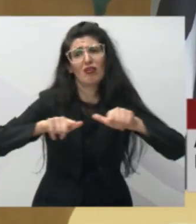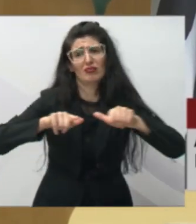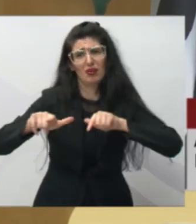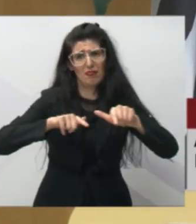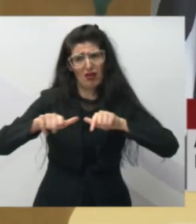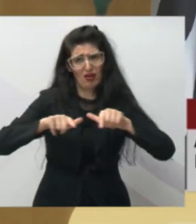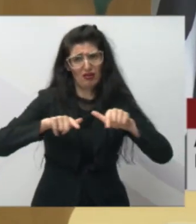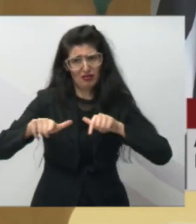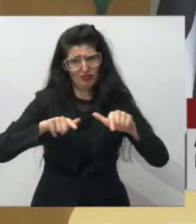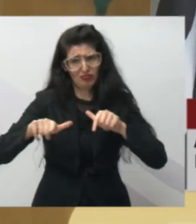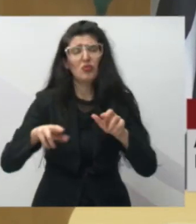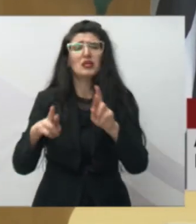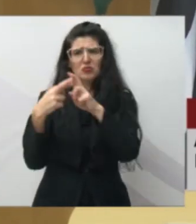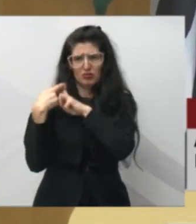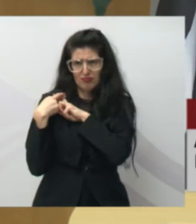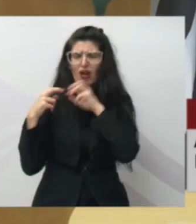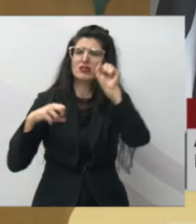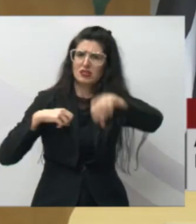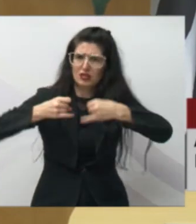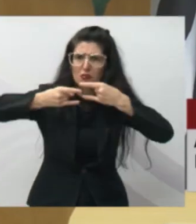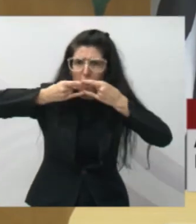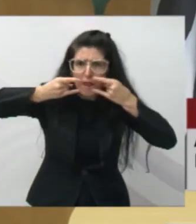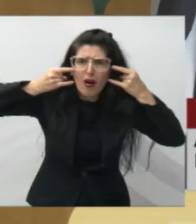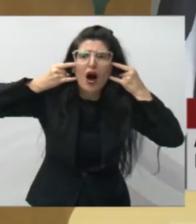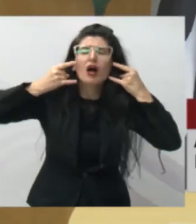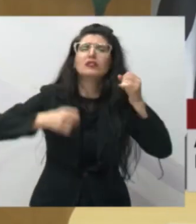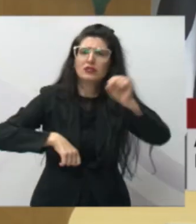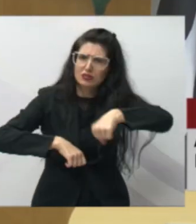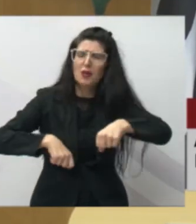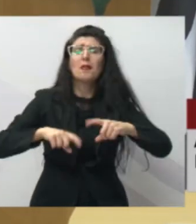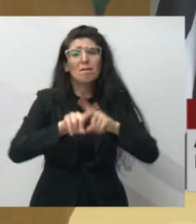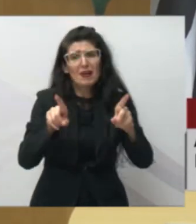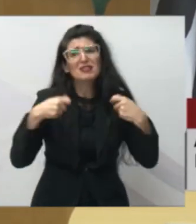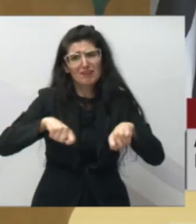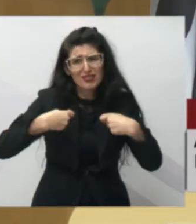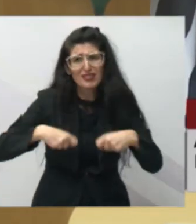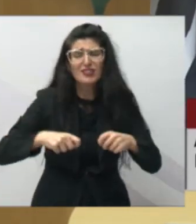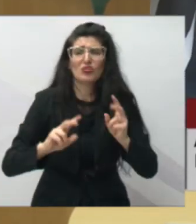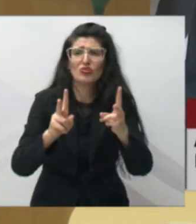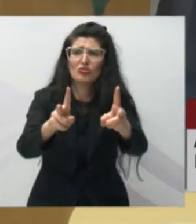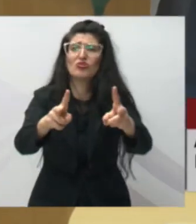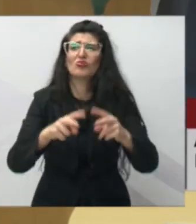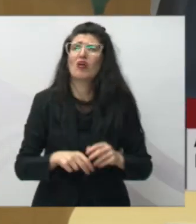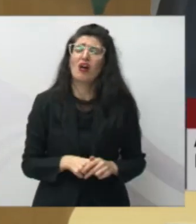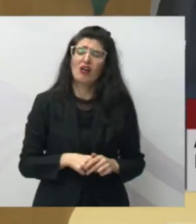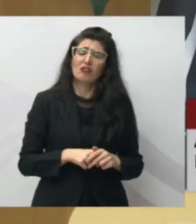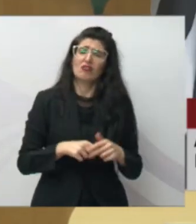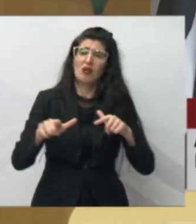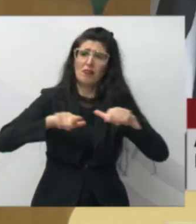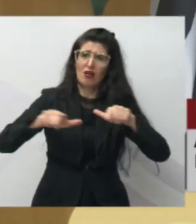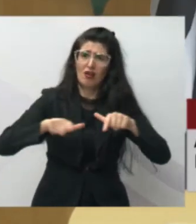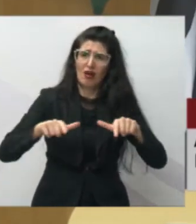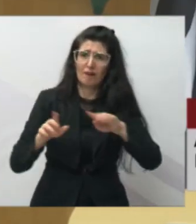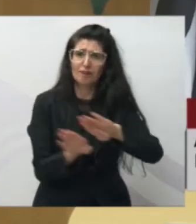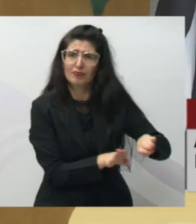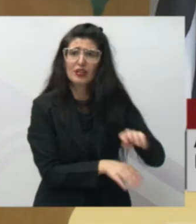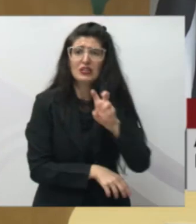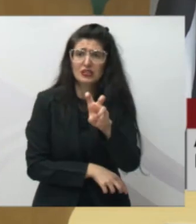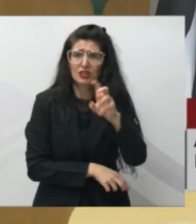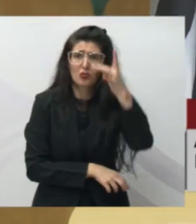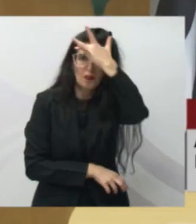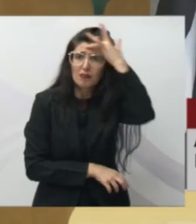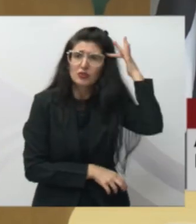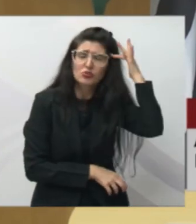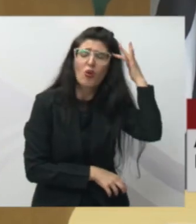vou passar alguns dados. Nós tivemos nesses últimos 2 meses 5 óbitos, Abner. 5